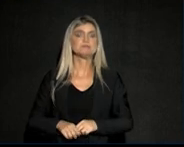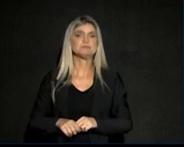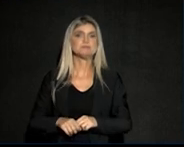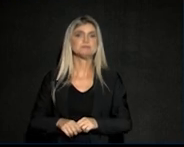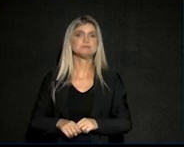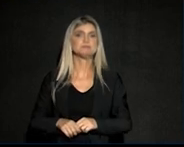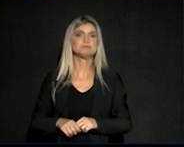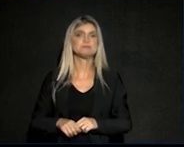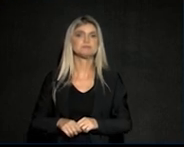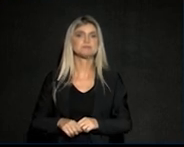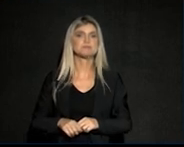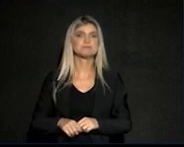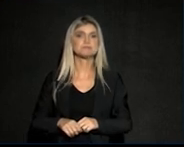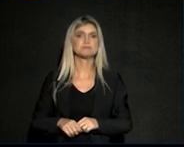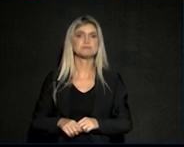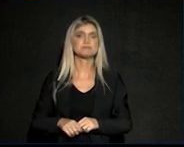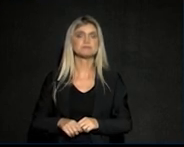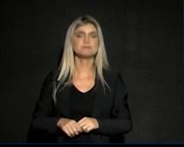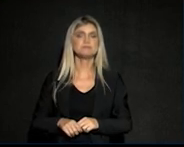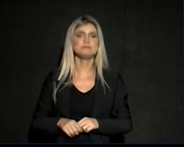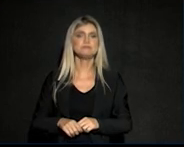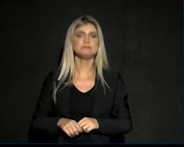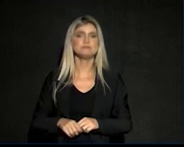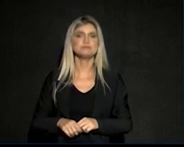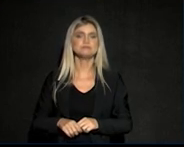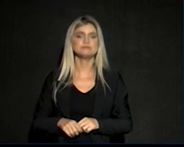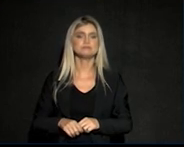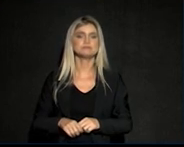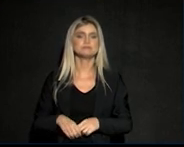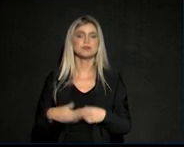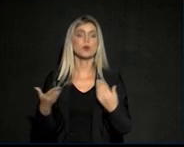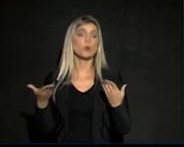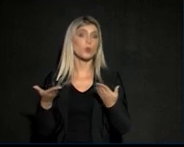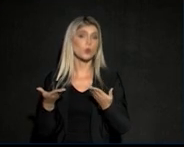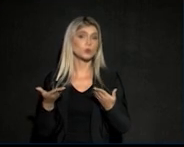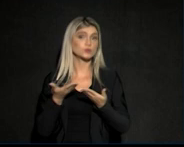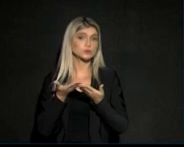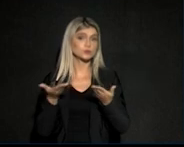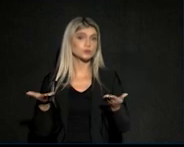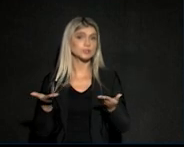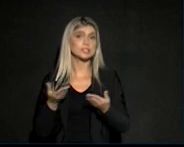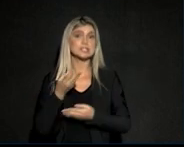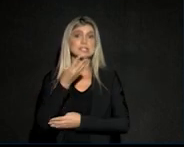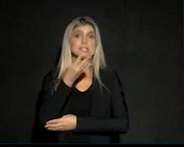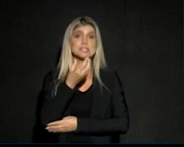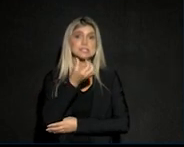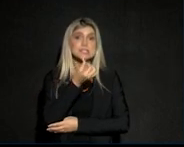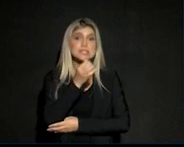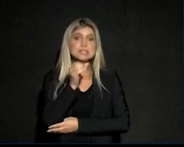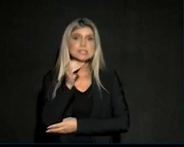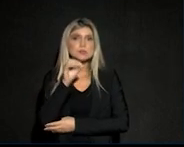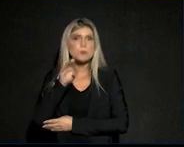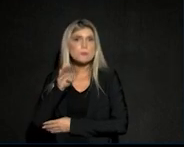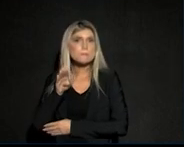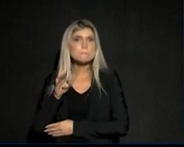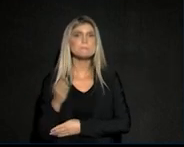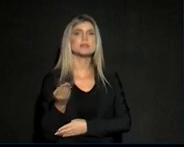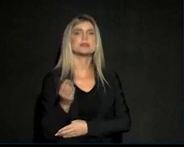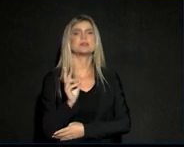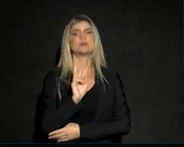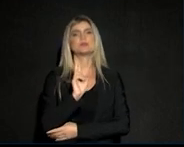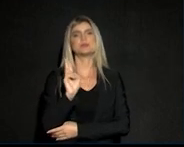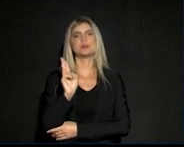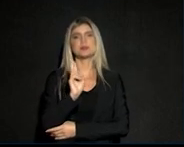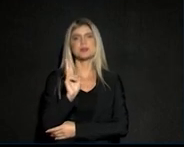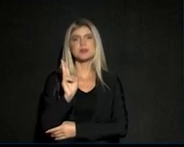aliás é dando dados de hoje para vocês a gente bateu 600 bilhões de reais de